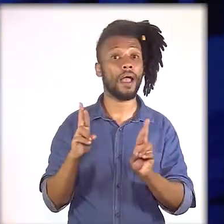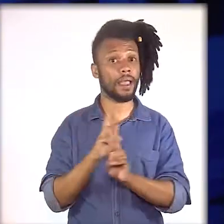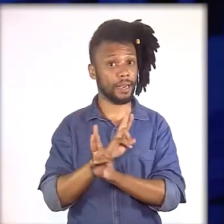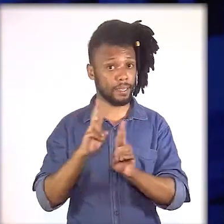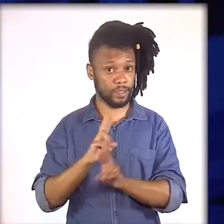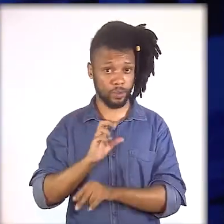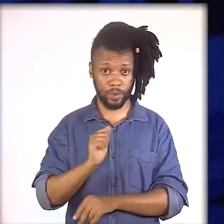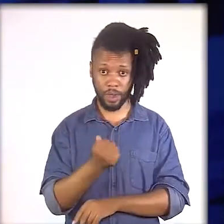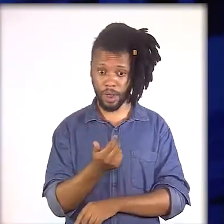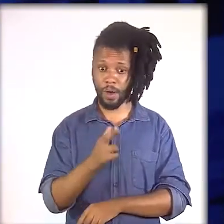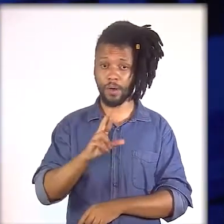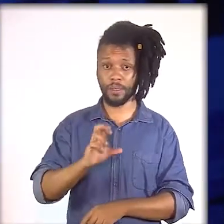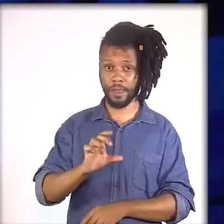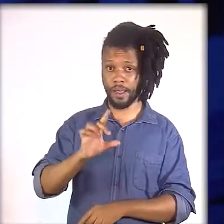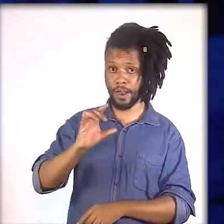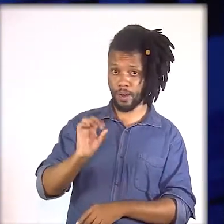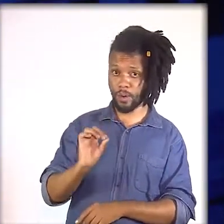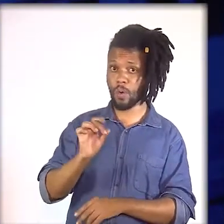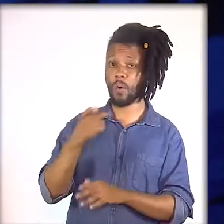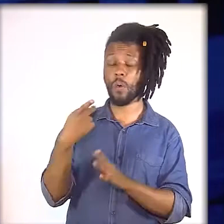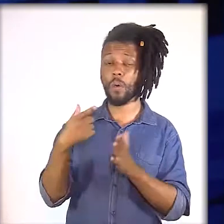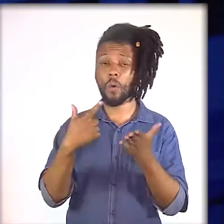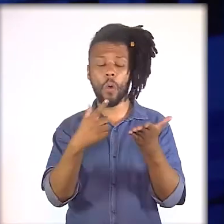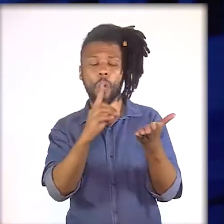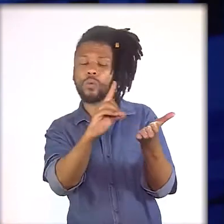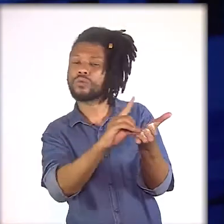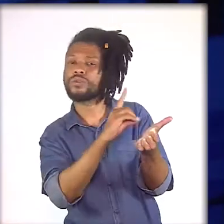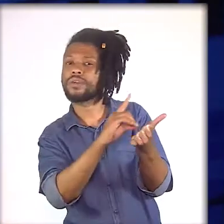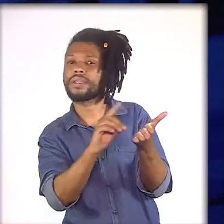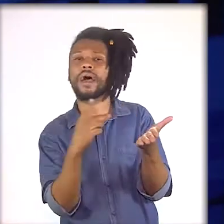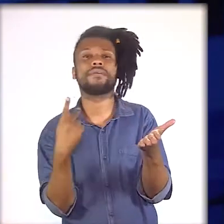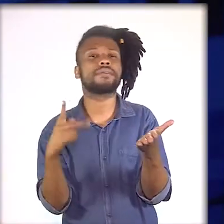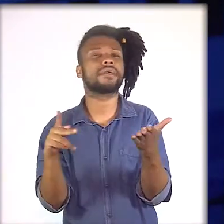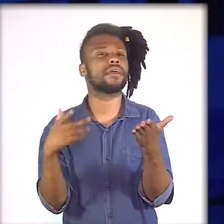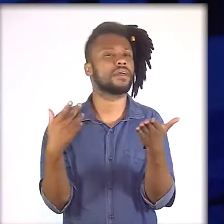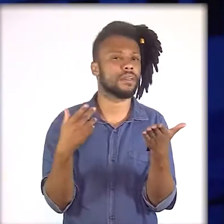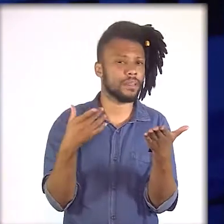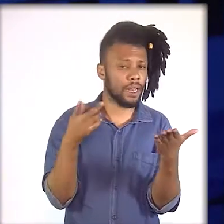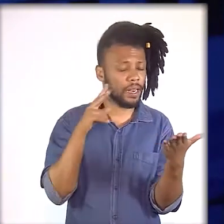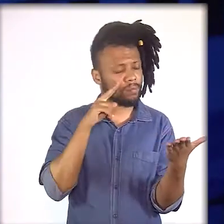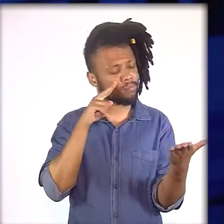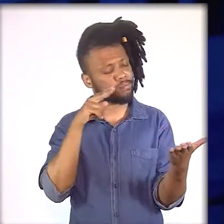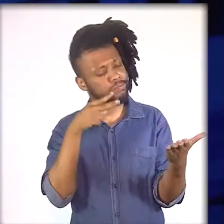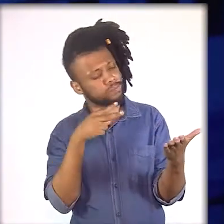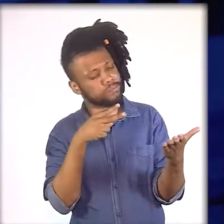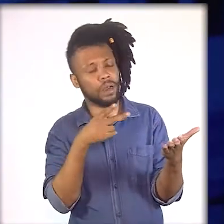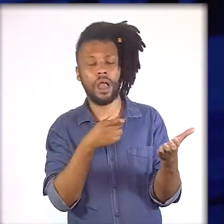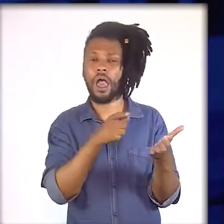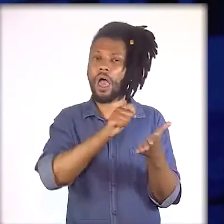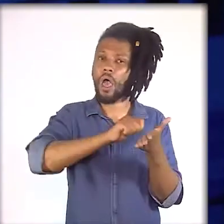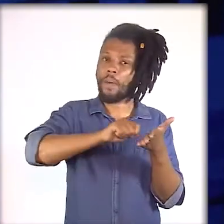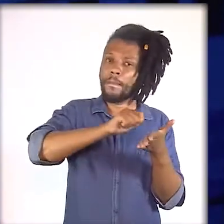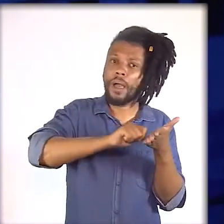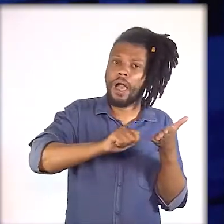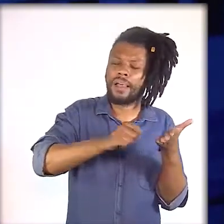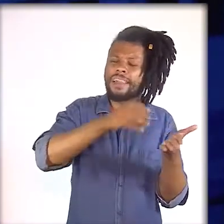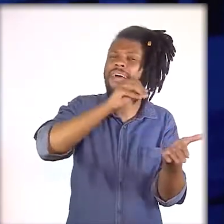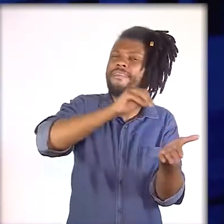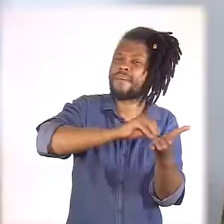era a relação do Aurélio com a própria obra, com o dicionário dele? Ele considerava que era uma